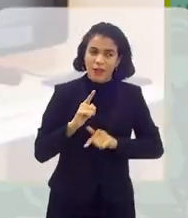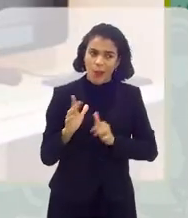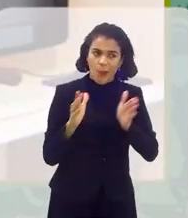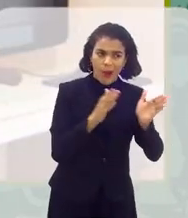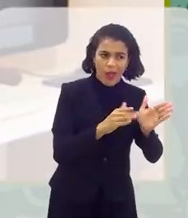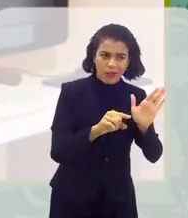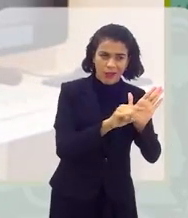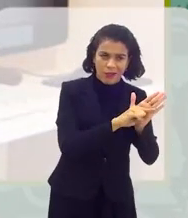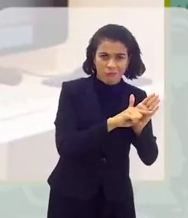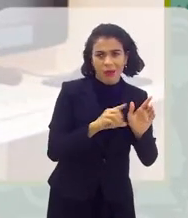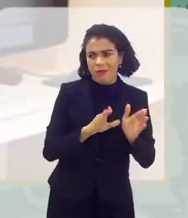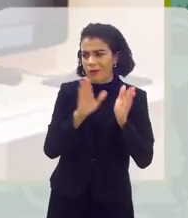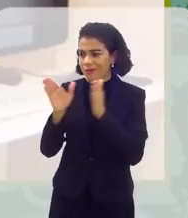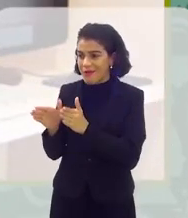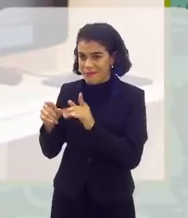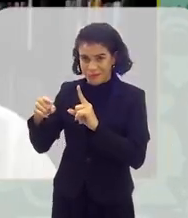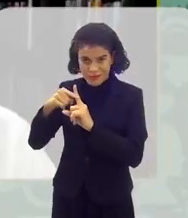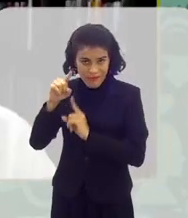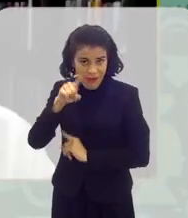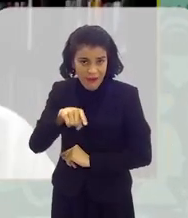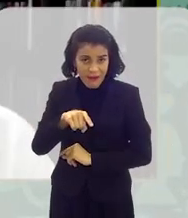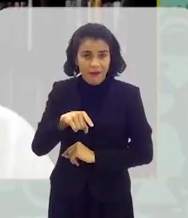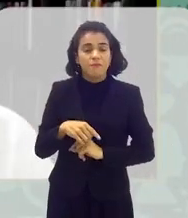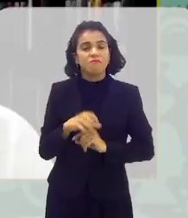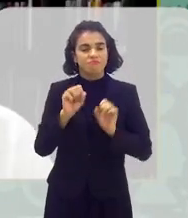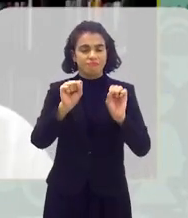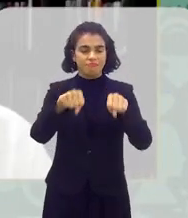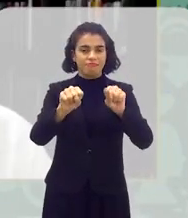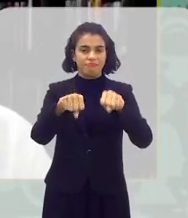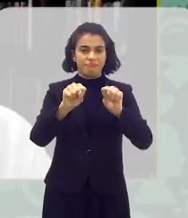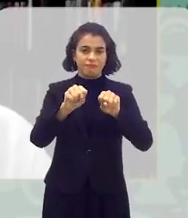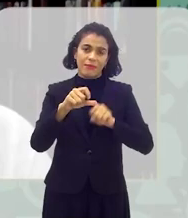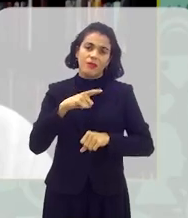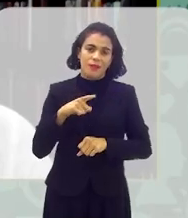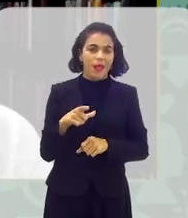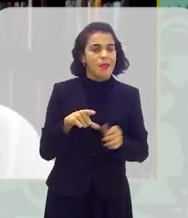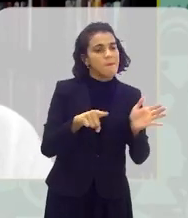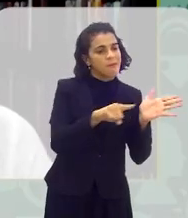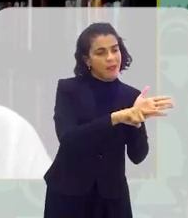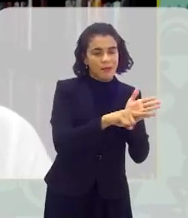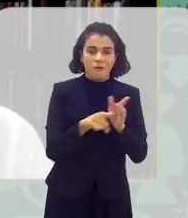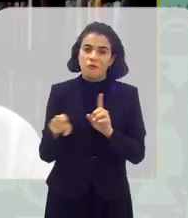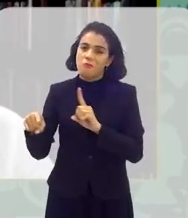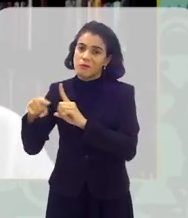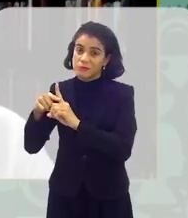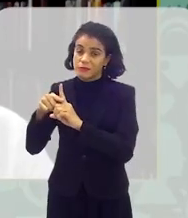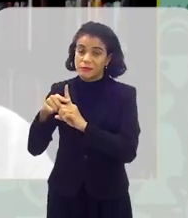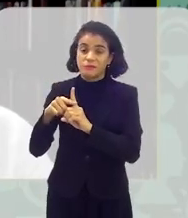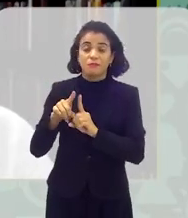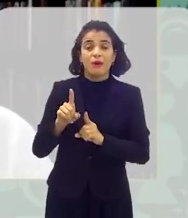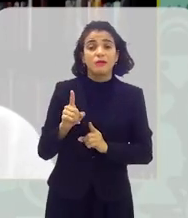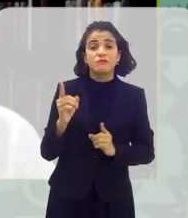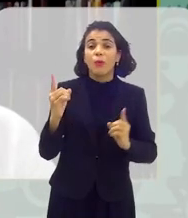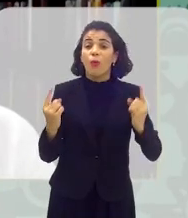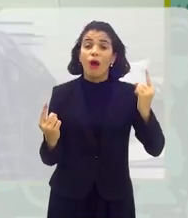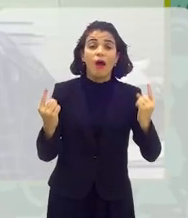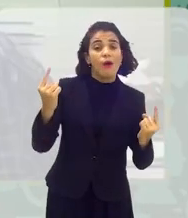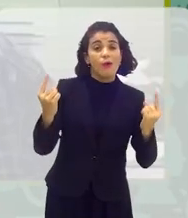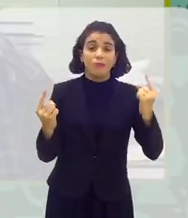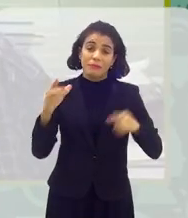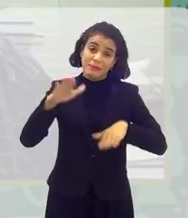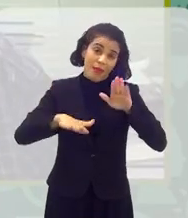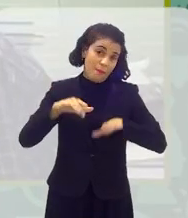seja tem um lado negativo mas tem um lado positivo também Professor isso mesmo negativo e a preponderância de um deles